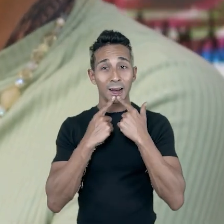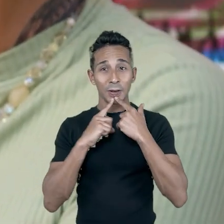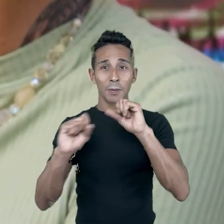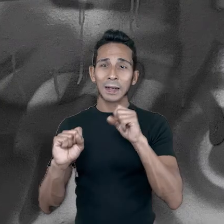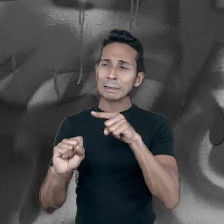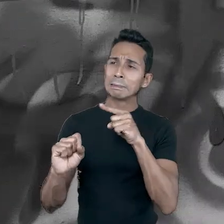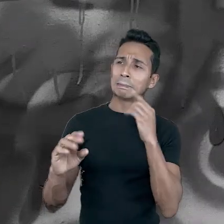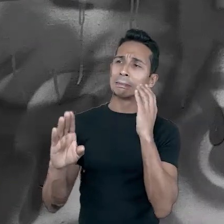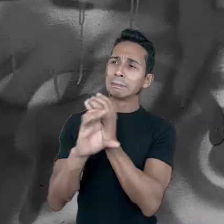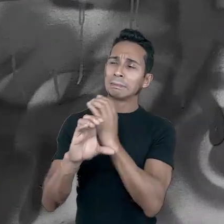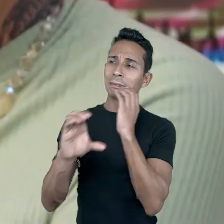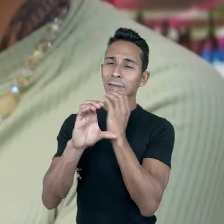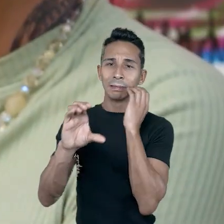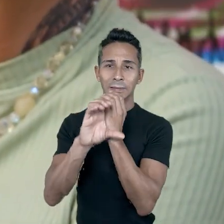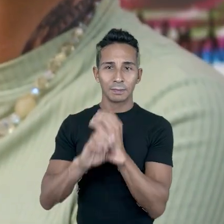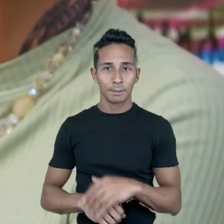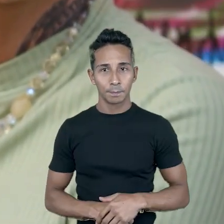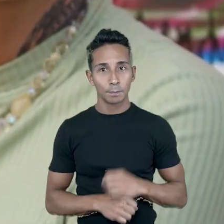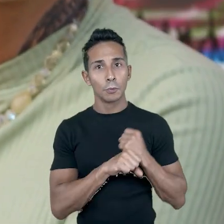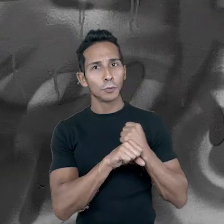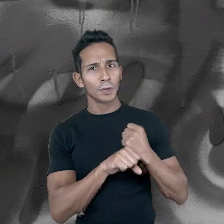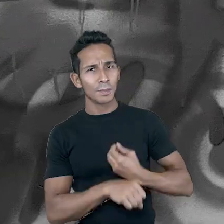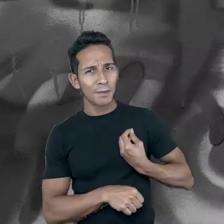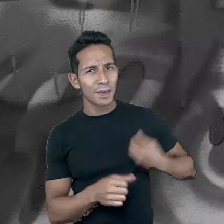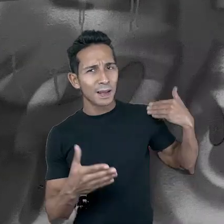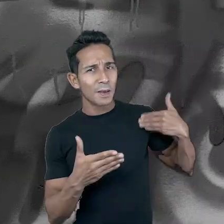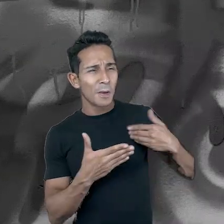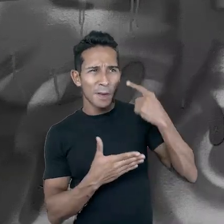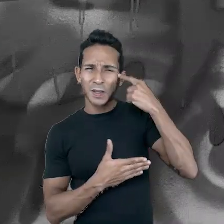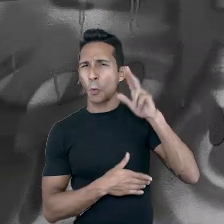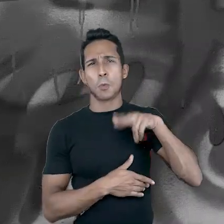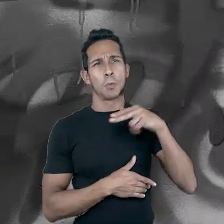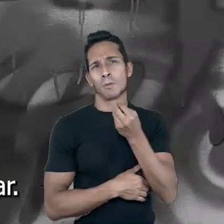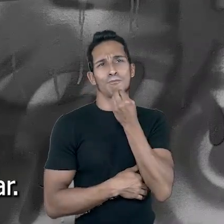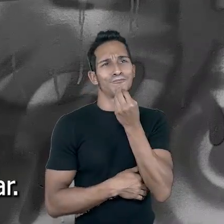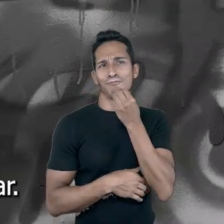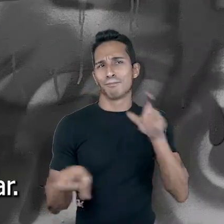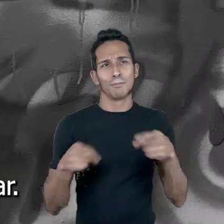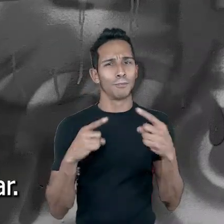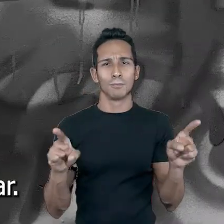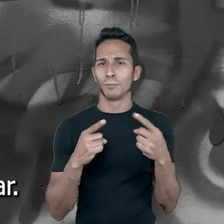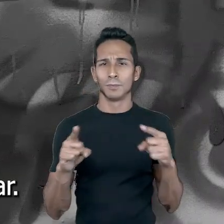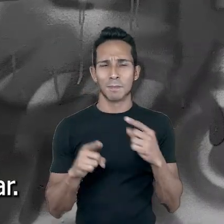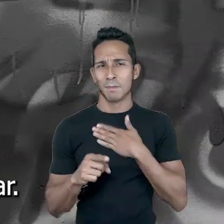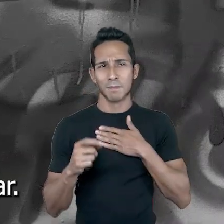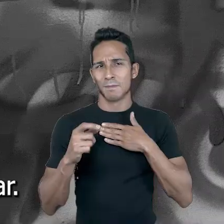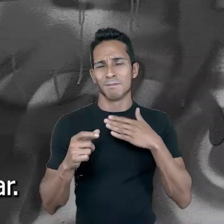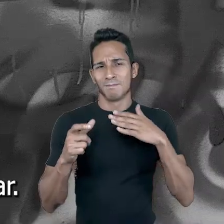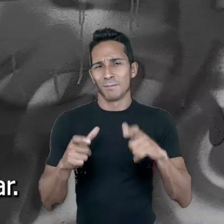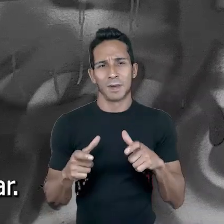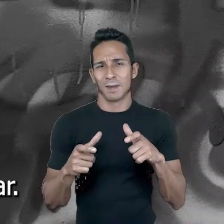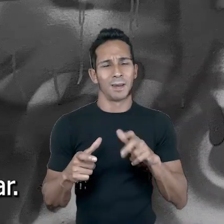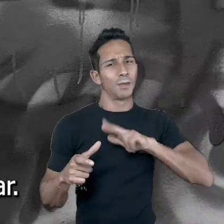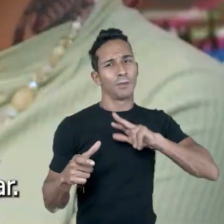importa muito, porque a linguagem barra as pessoas, né? Eu tive anos na minha vida que eu achei que eu jamais poderia fazer essas músicas, você